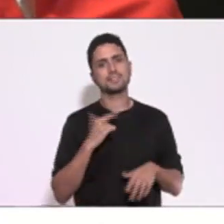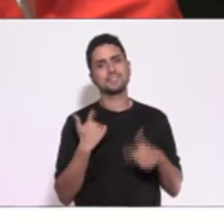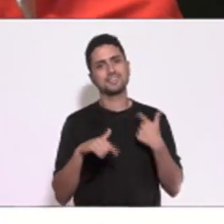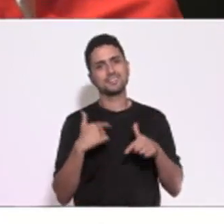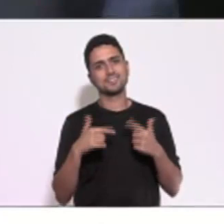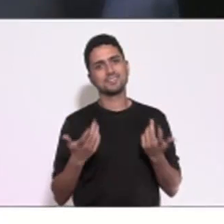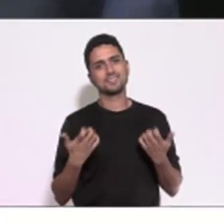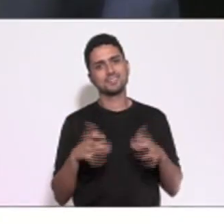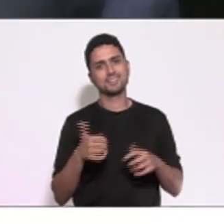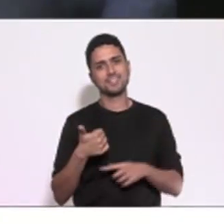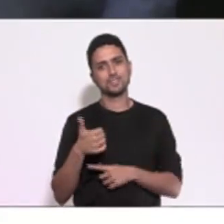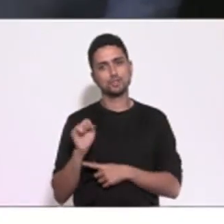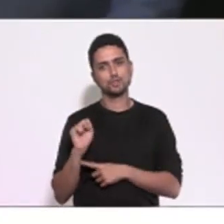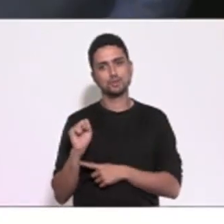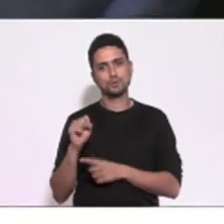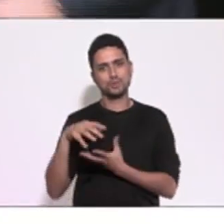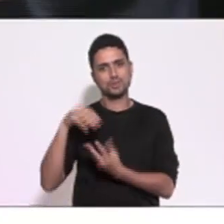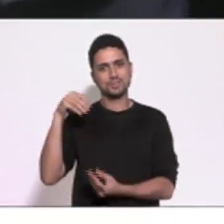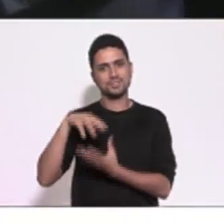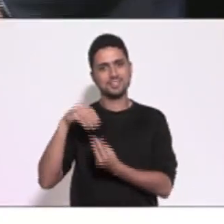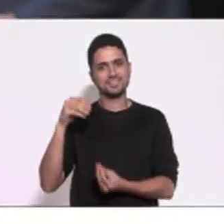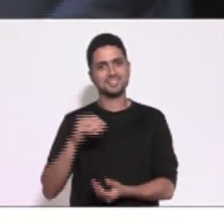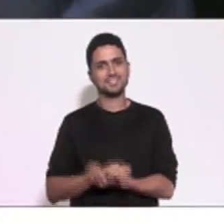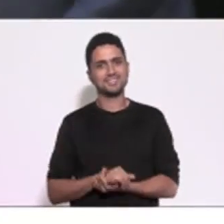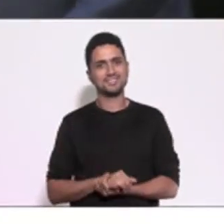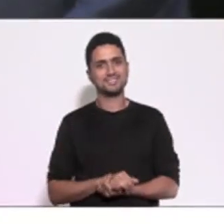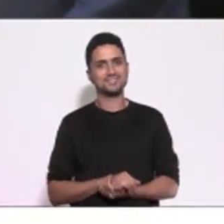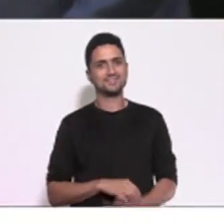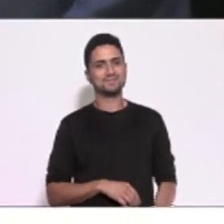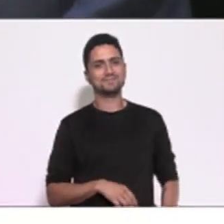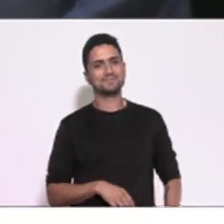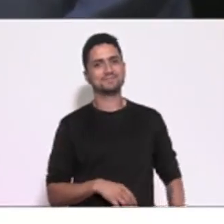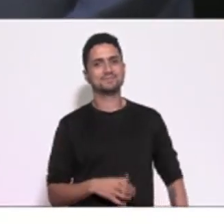dos 18 santos. Pode ser.